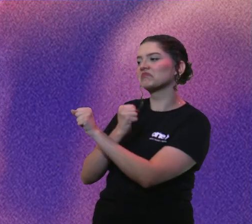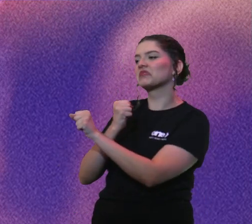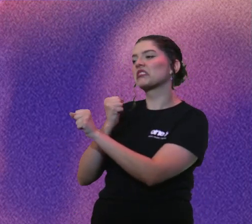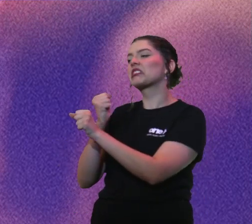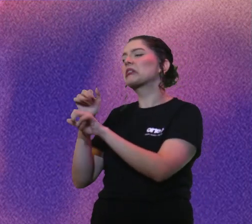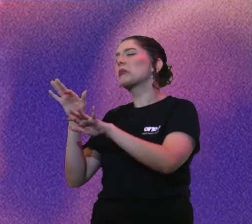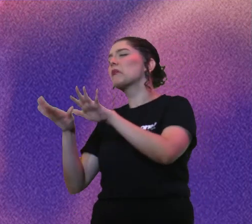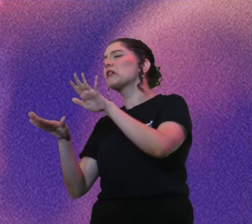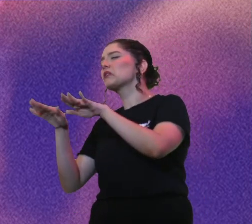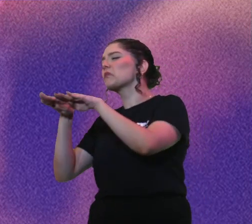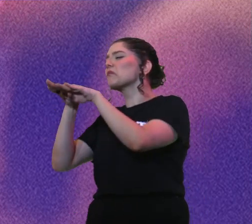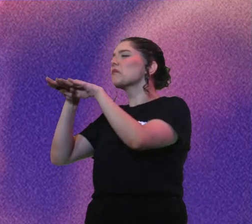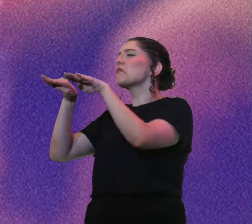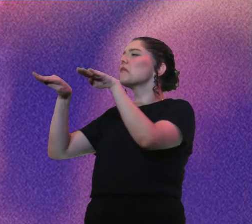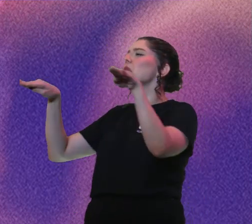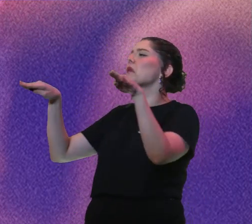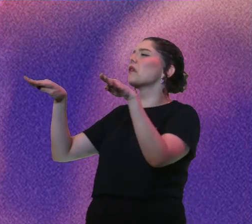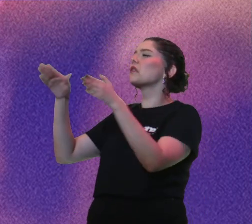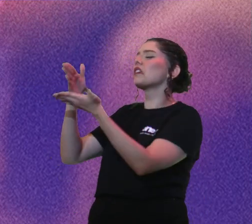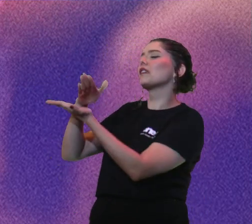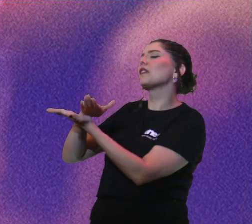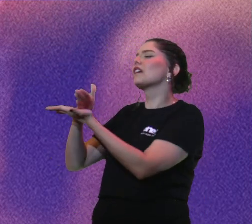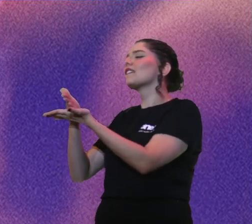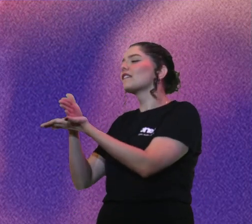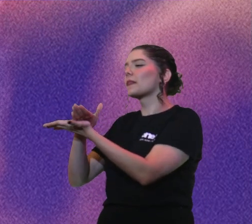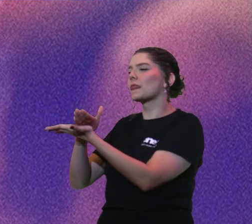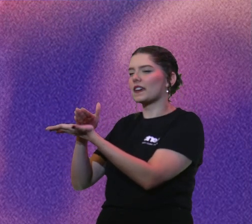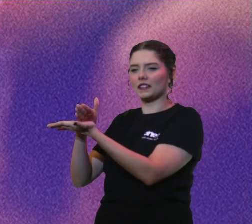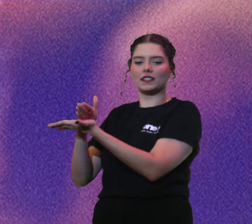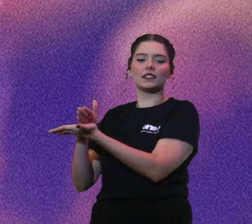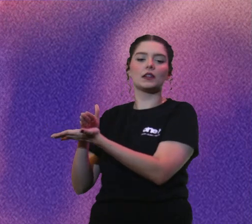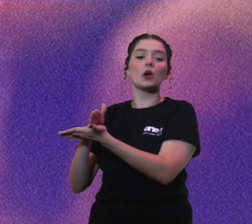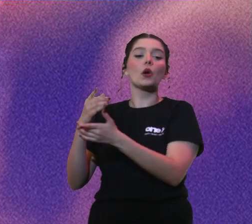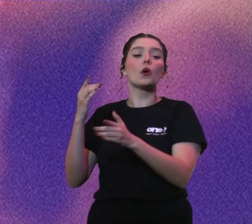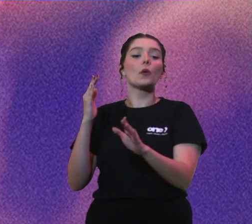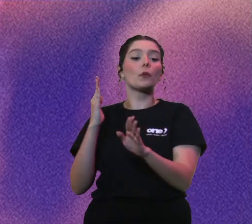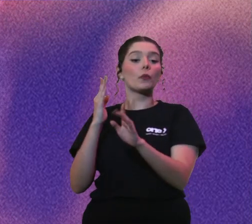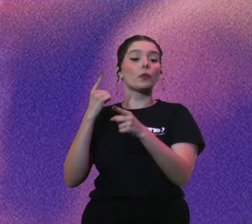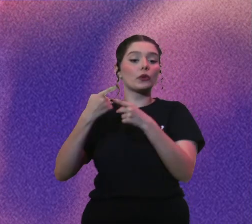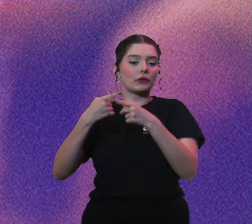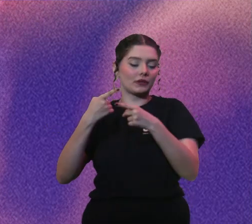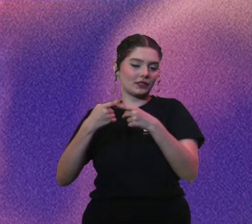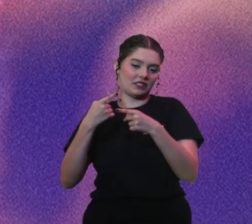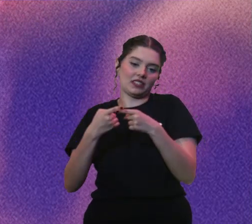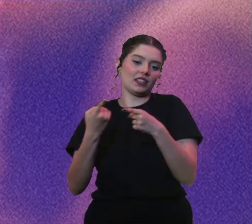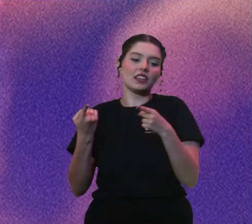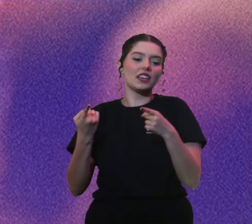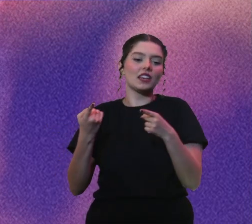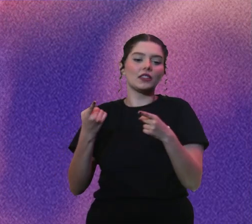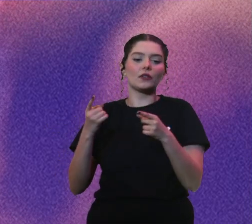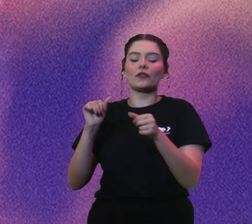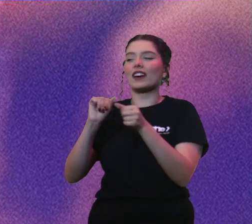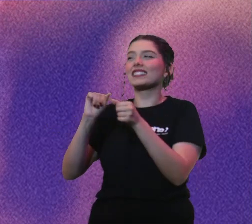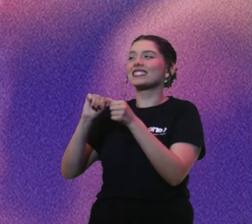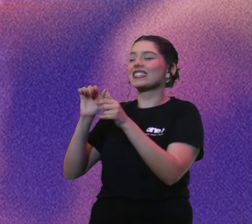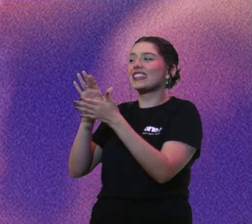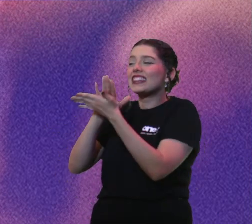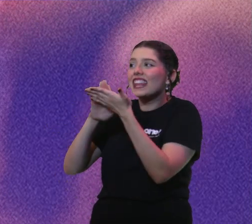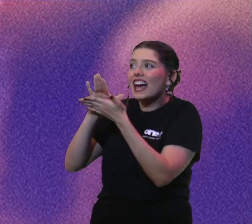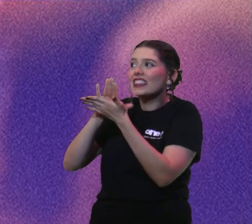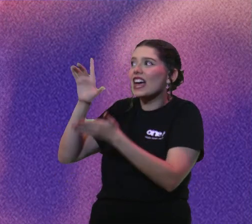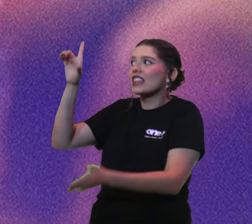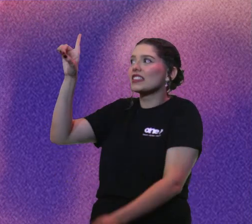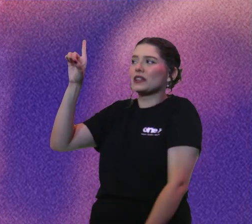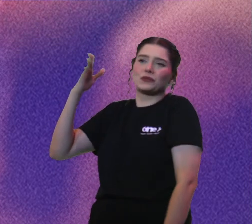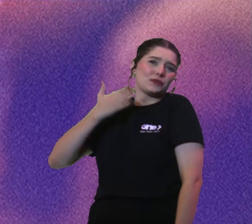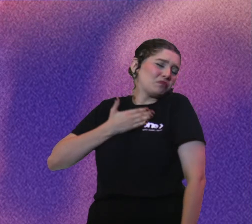nem quente, quem dera fosses frio ou quente. Assim, porque és morno e não é frio nem quente, vomitar-te-ei da minha